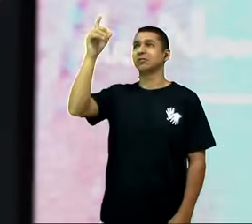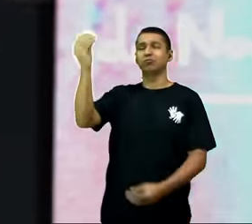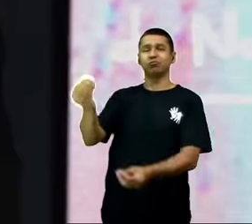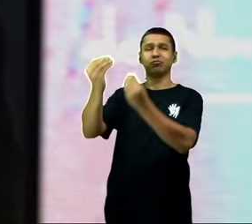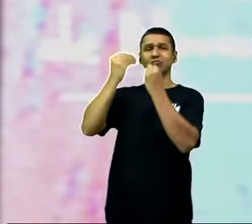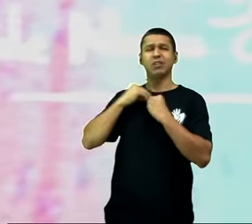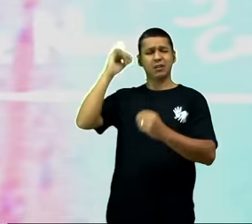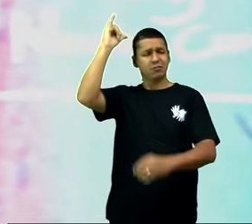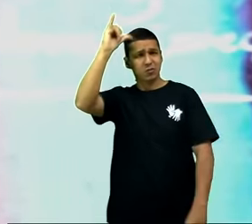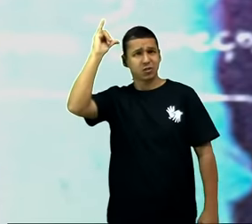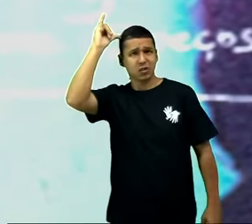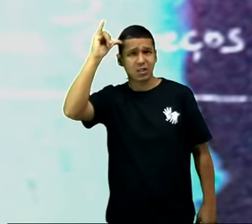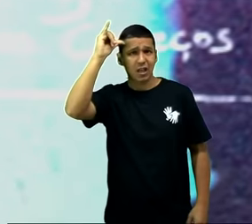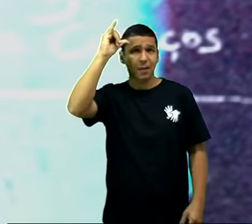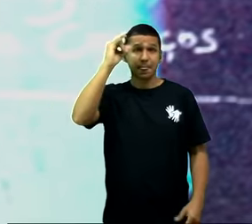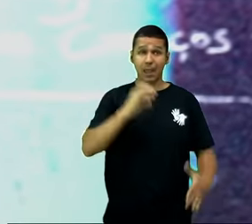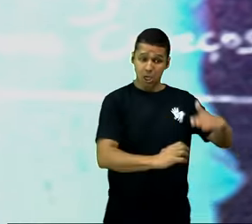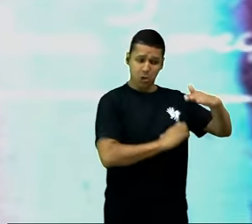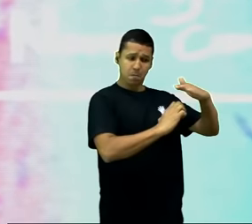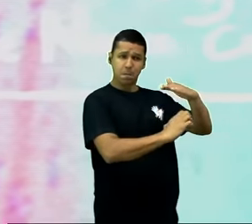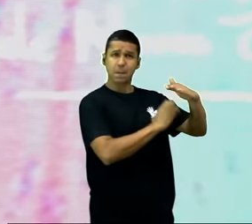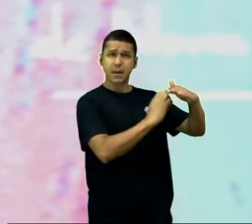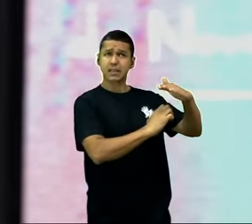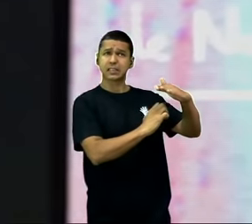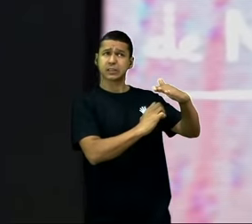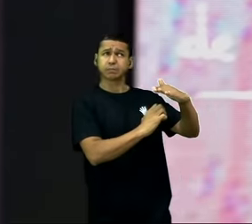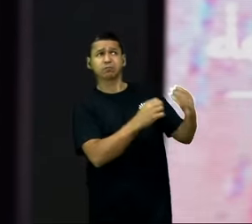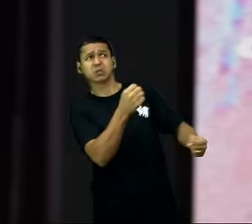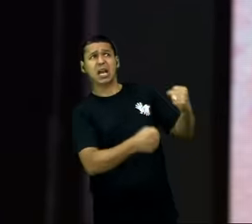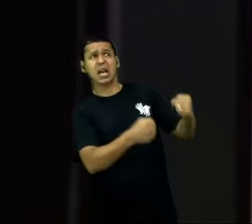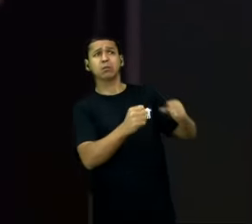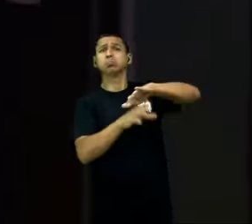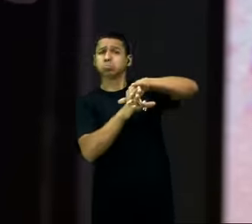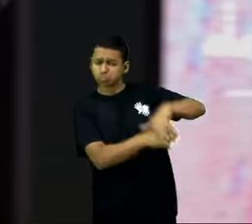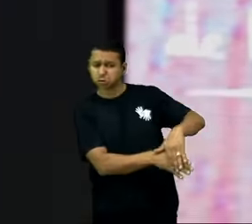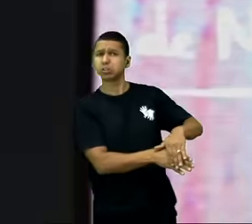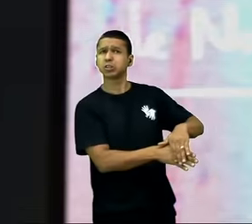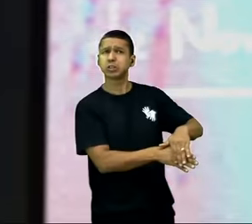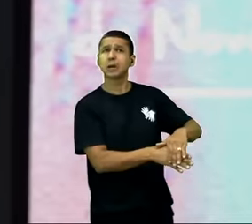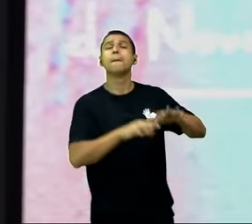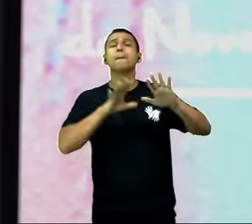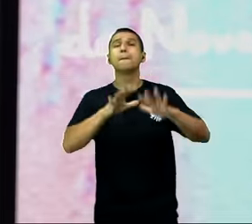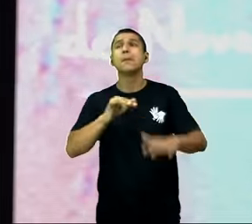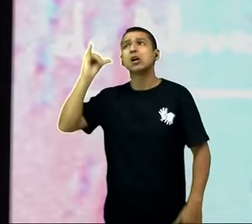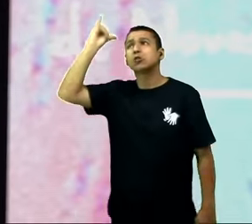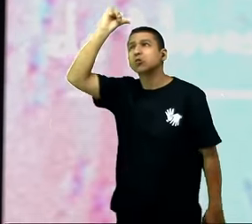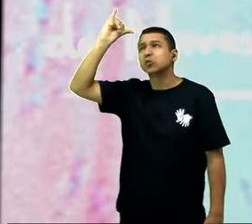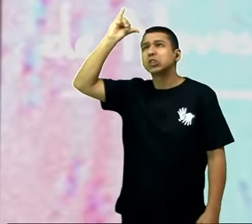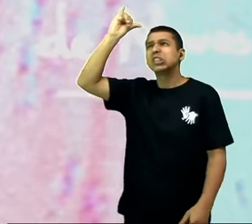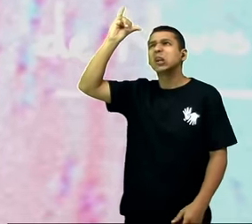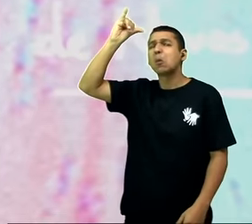Você tira um cargo, mas ninguém tira a unção de quem Deus ungiu. Então que apego é esse às coisas?